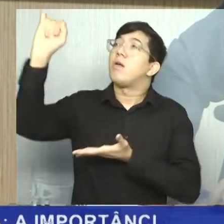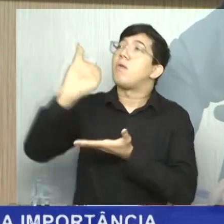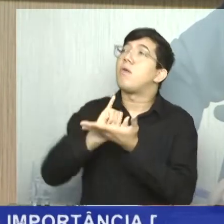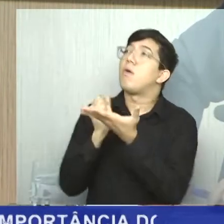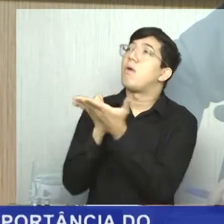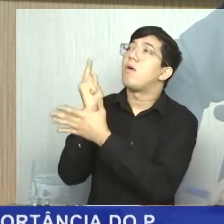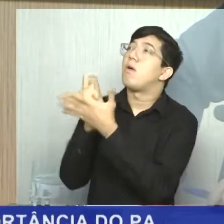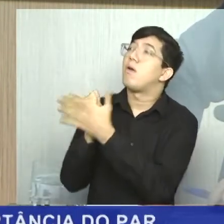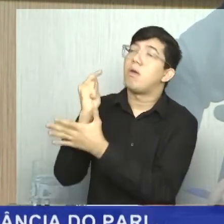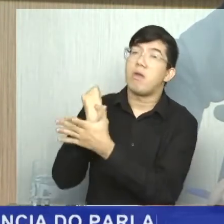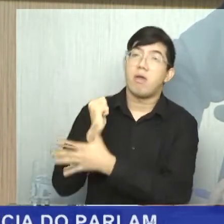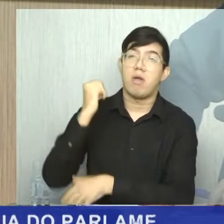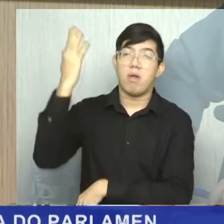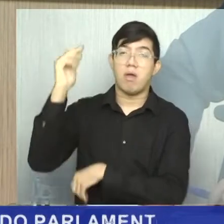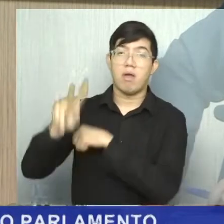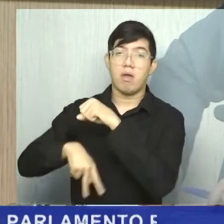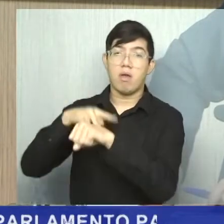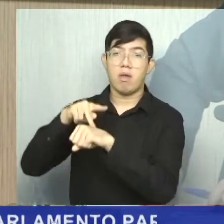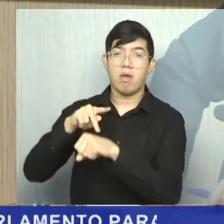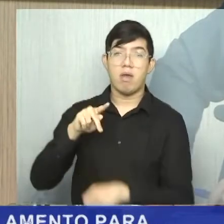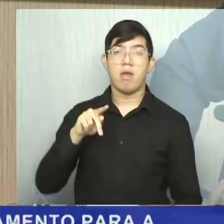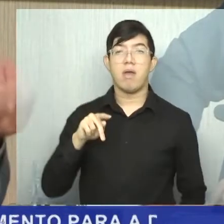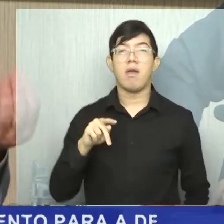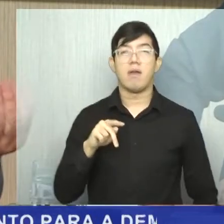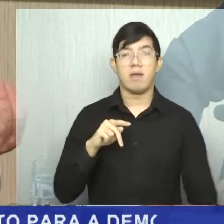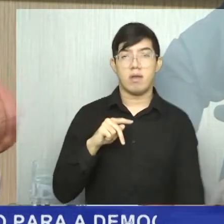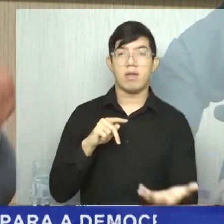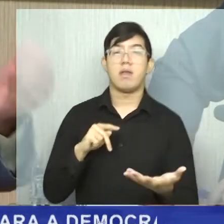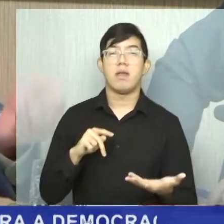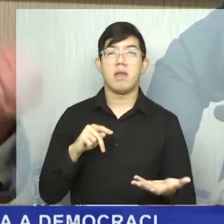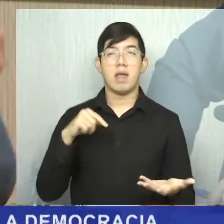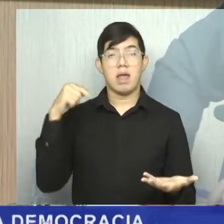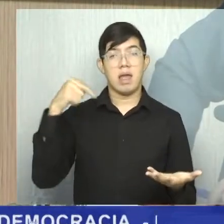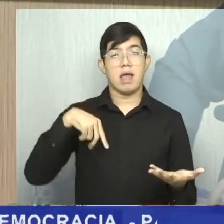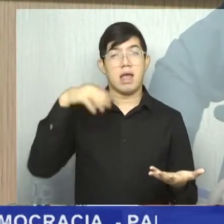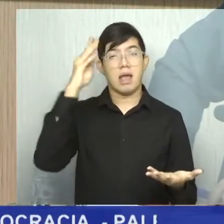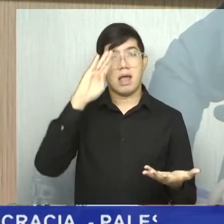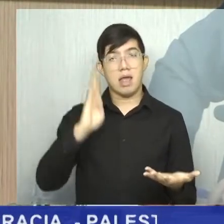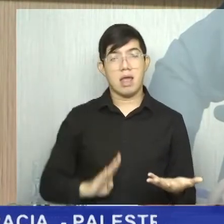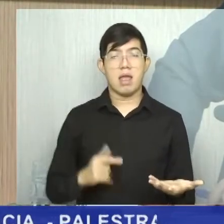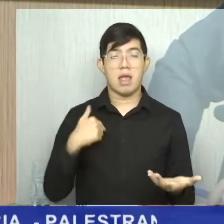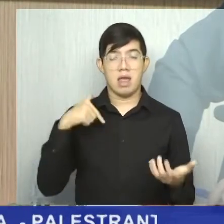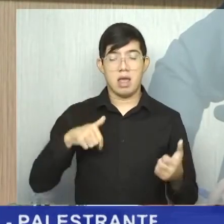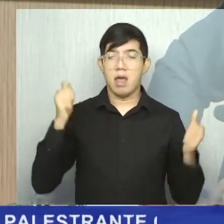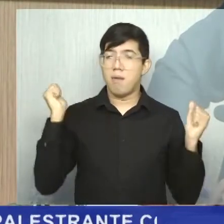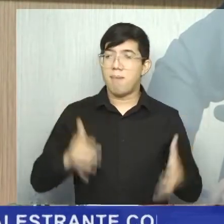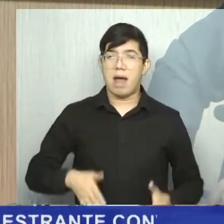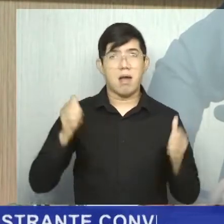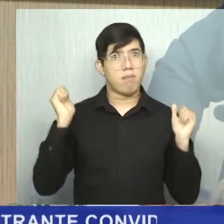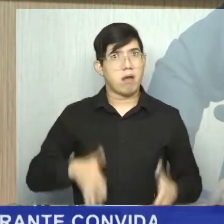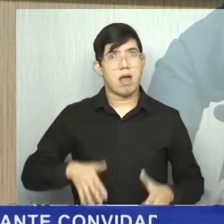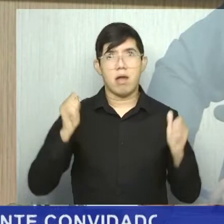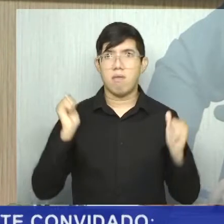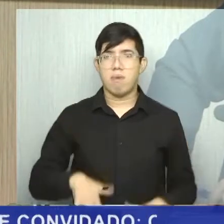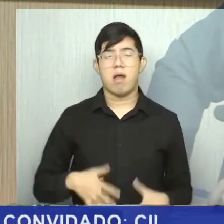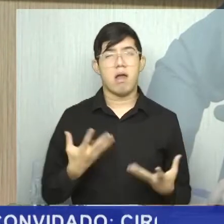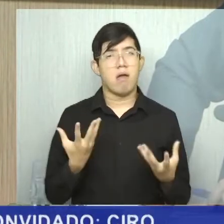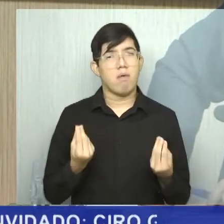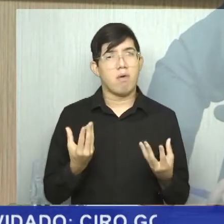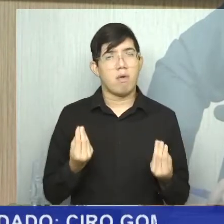por habitante é 8 vezes o gasto brasileiro por habitante. Eu também falo isso no meu livro. Então, é evidente que você tem um problema